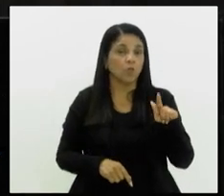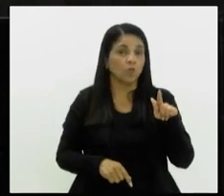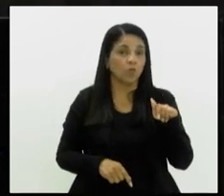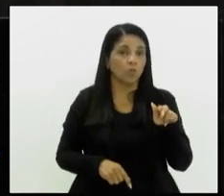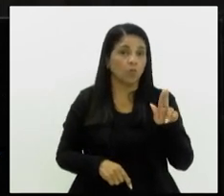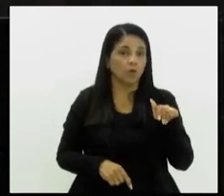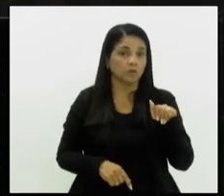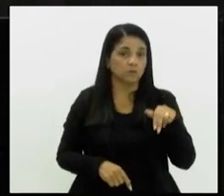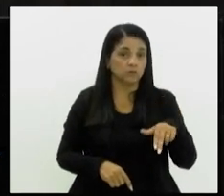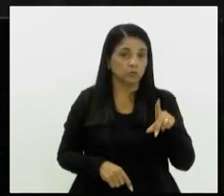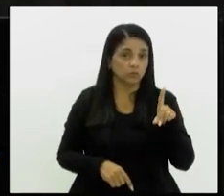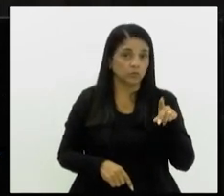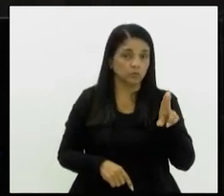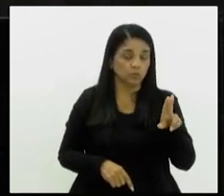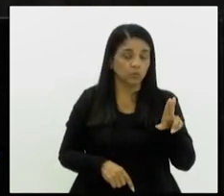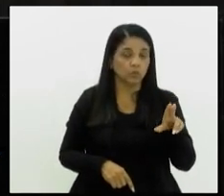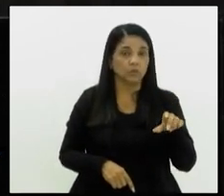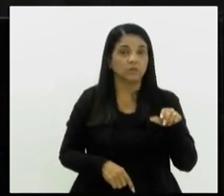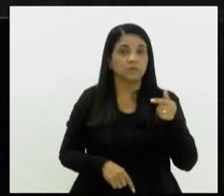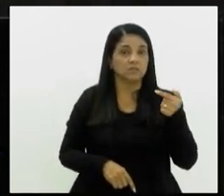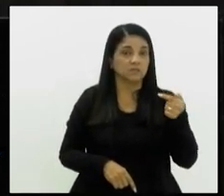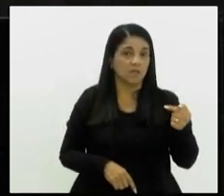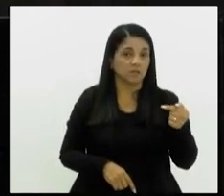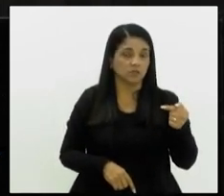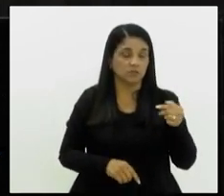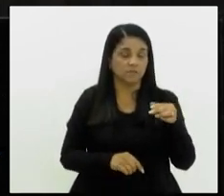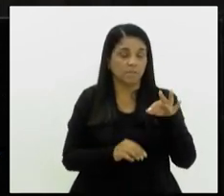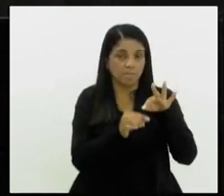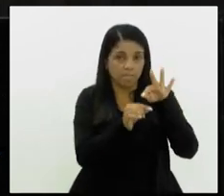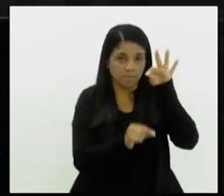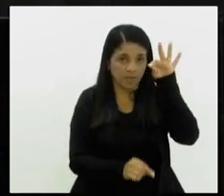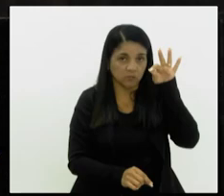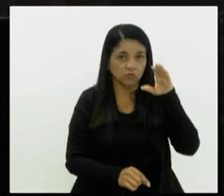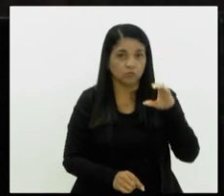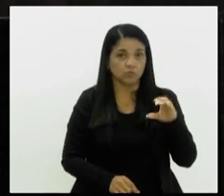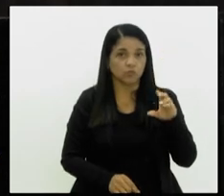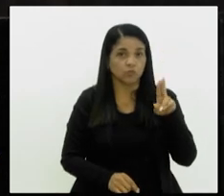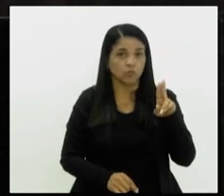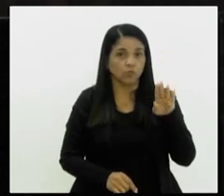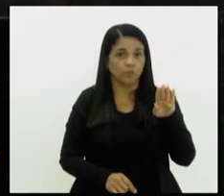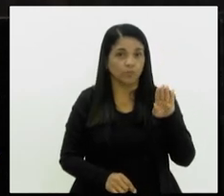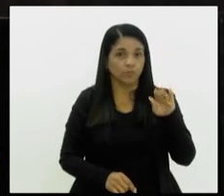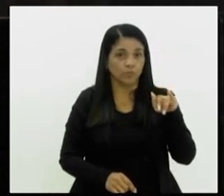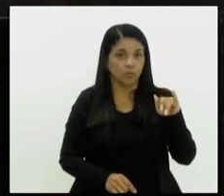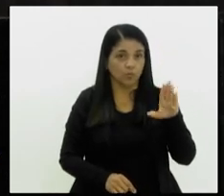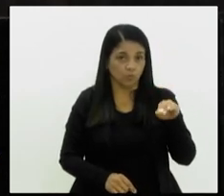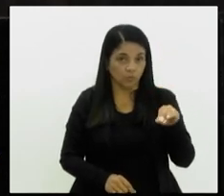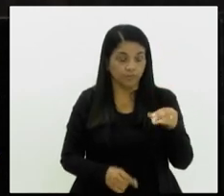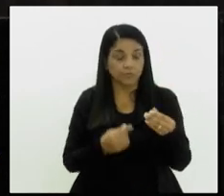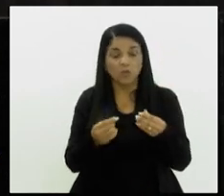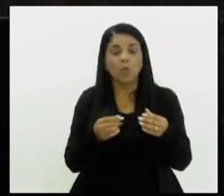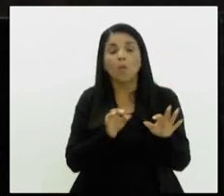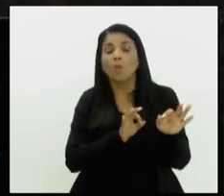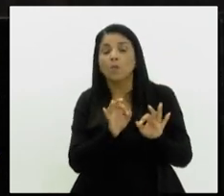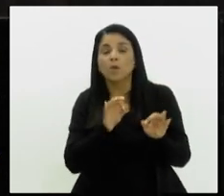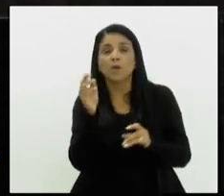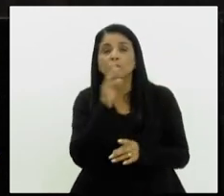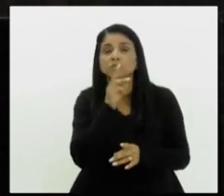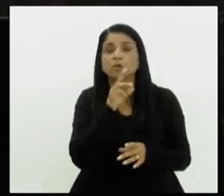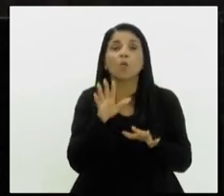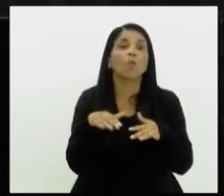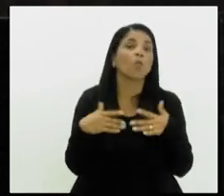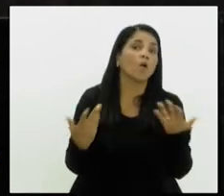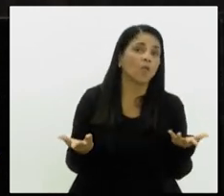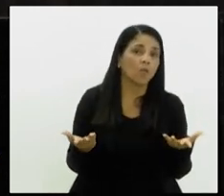Ambos são sistemas enormes. Qual é o plano emergencial? O que eu estou dizendo?